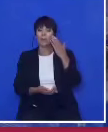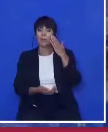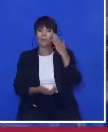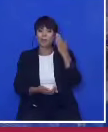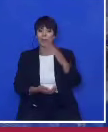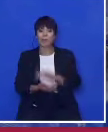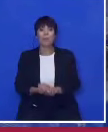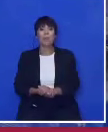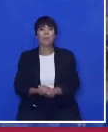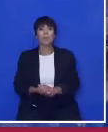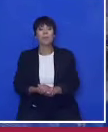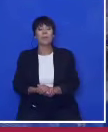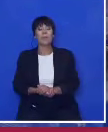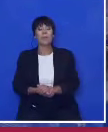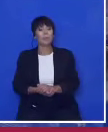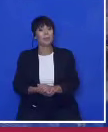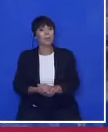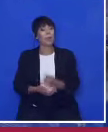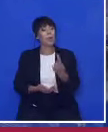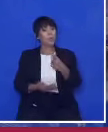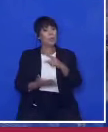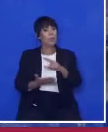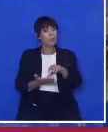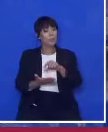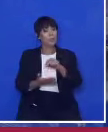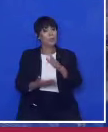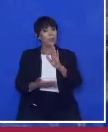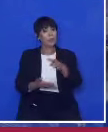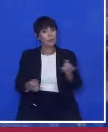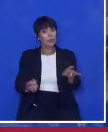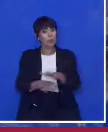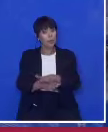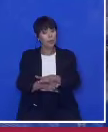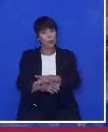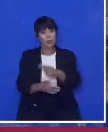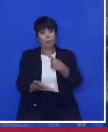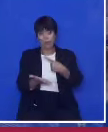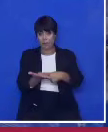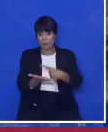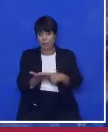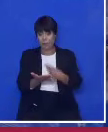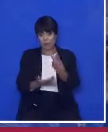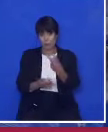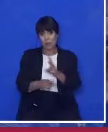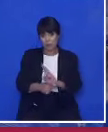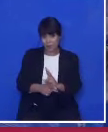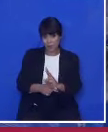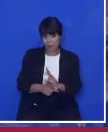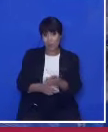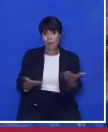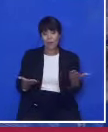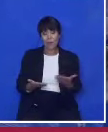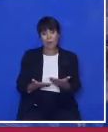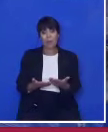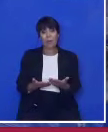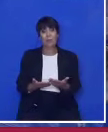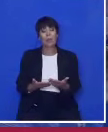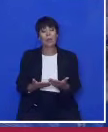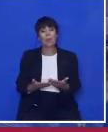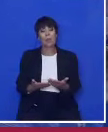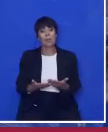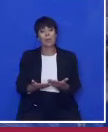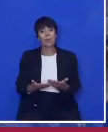Obrigado. Bem, primeiro sorteio da dupla cena realizado, validado por nossos auditores populares. Agora